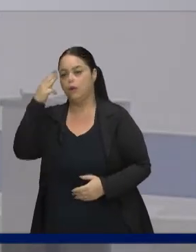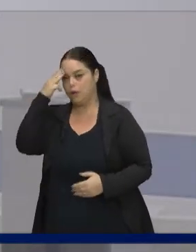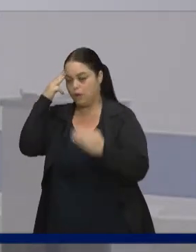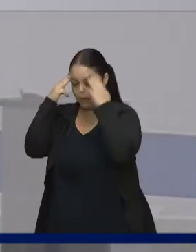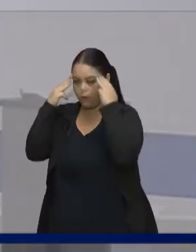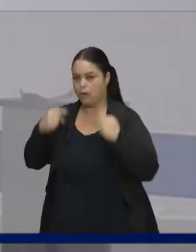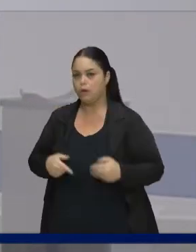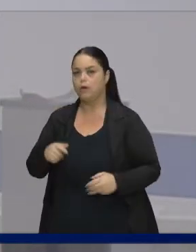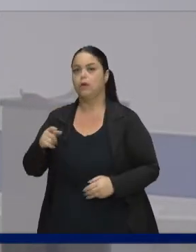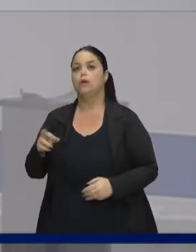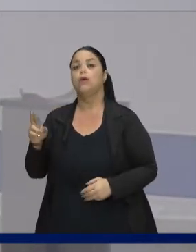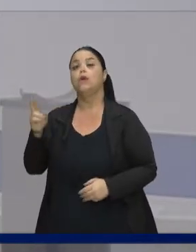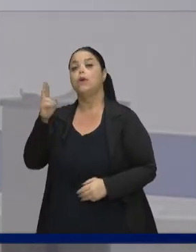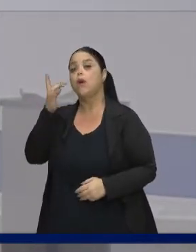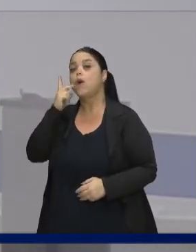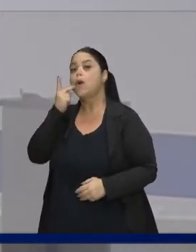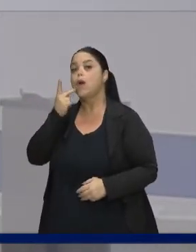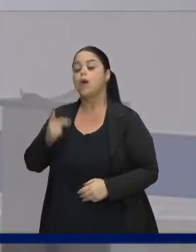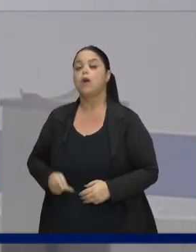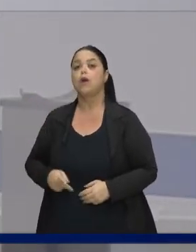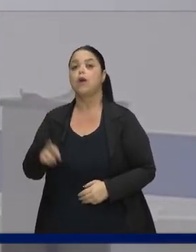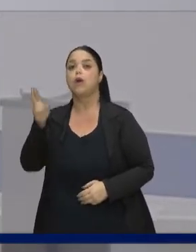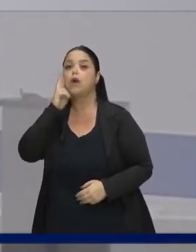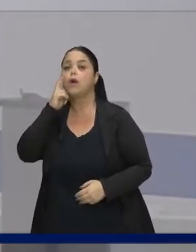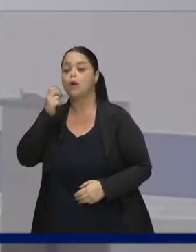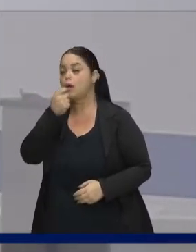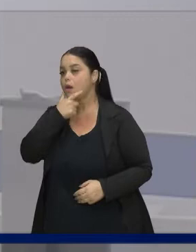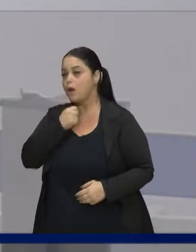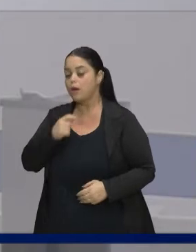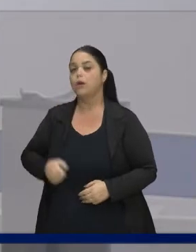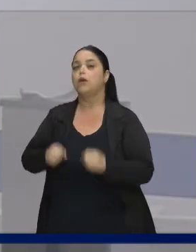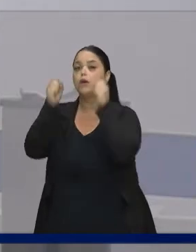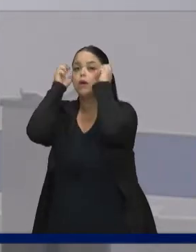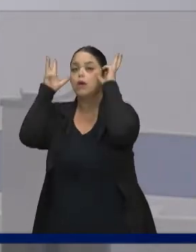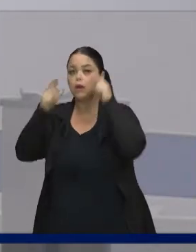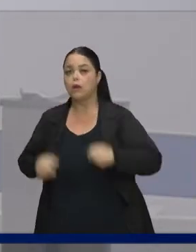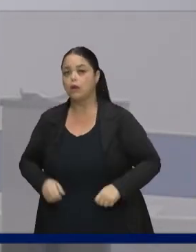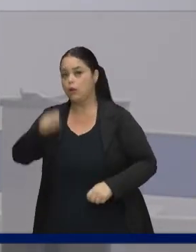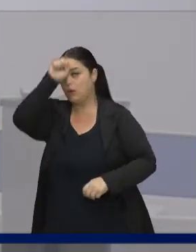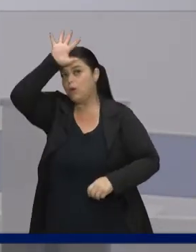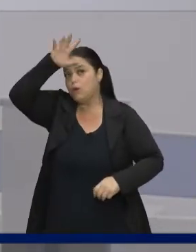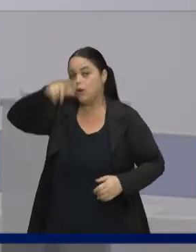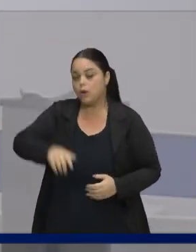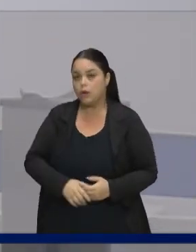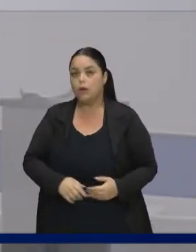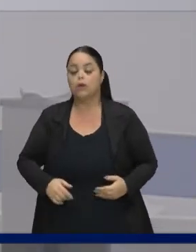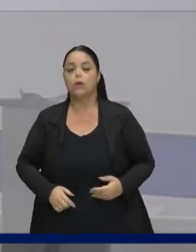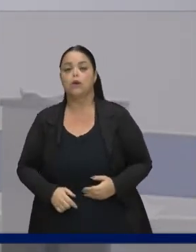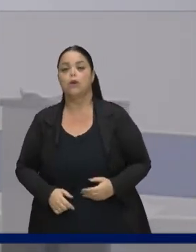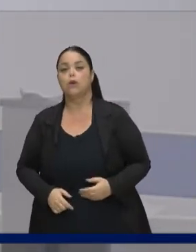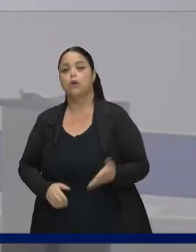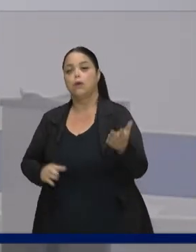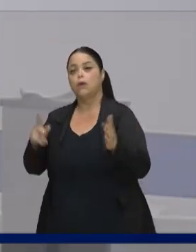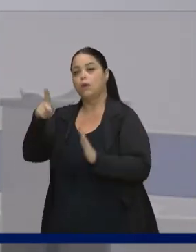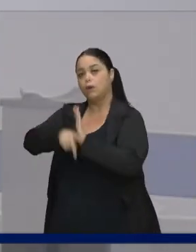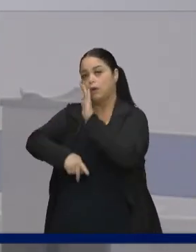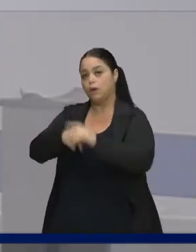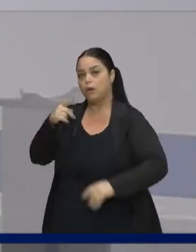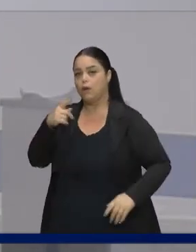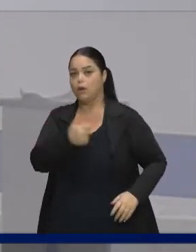Rafael Pascucci, Renato Santiago, Roberto Chagas, Roberto Eleve, Walter Hayashi e Zé Luiz. Ao processo